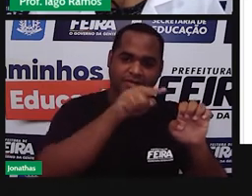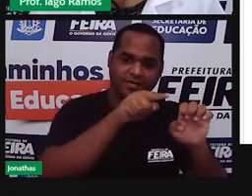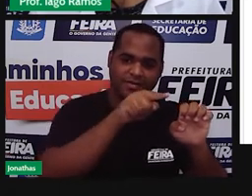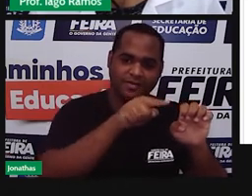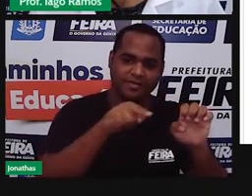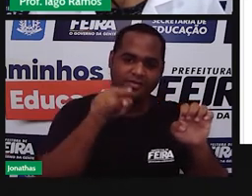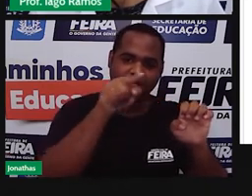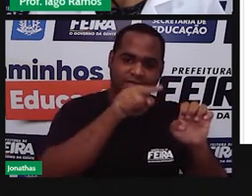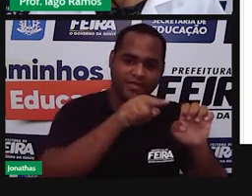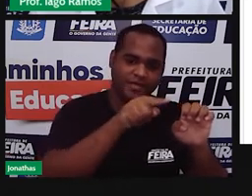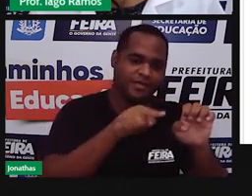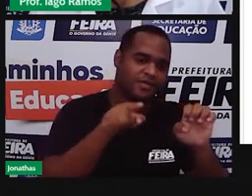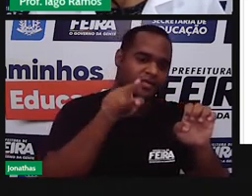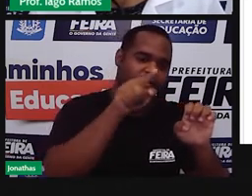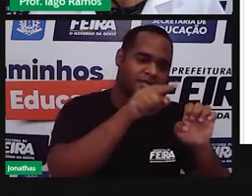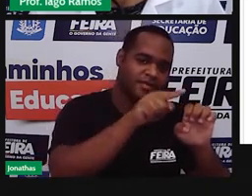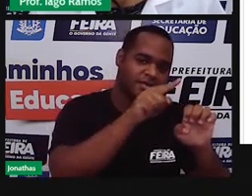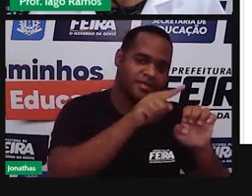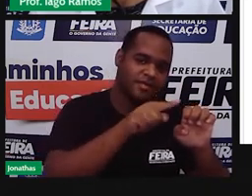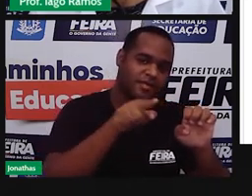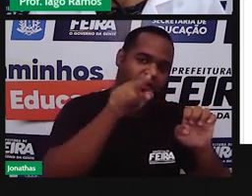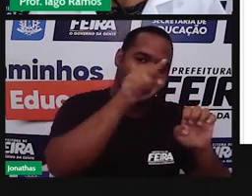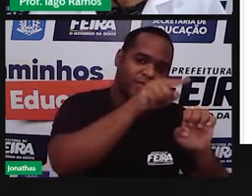4, 5, 6,